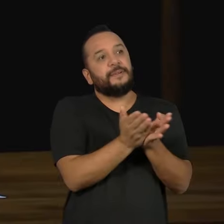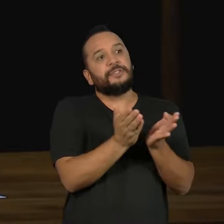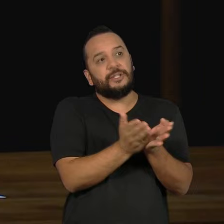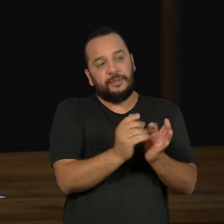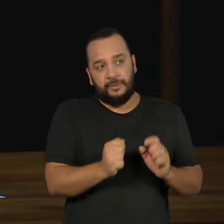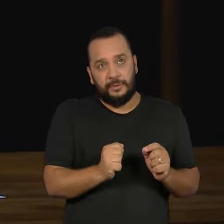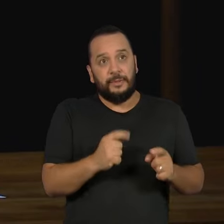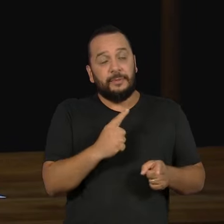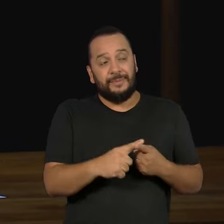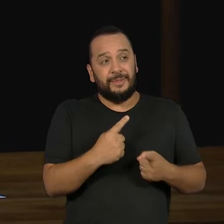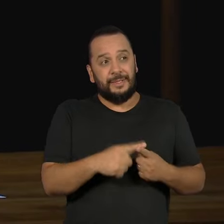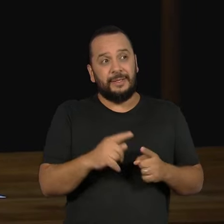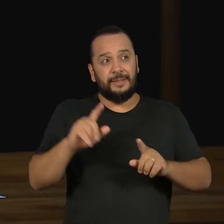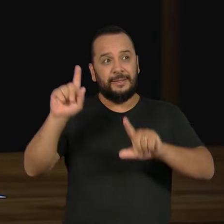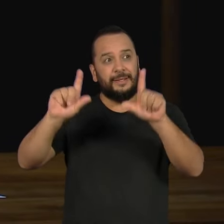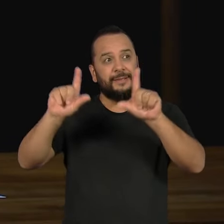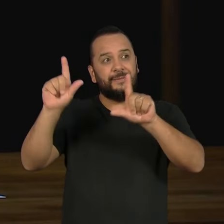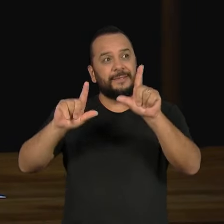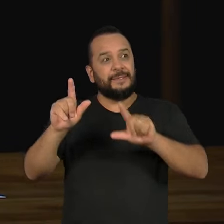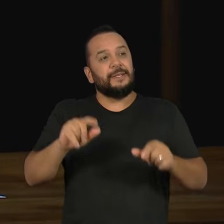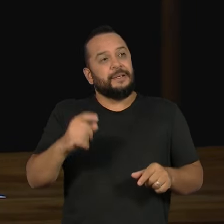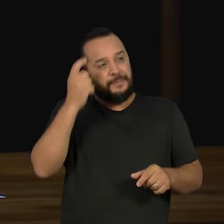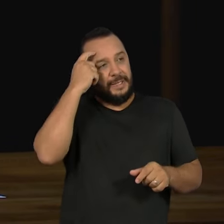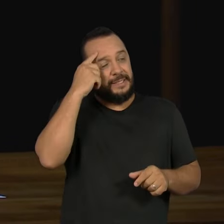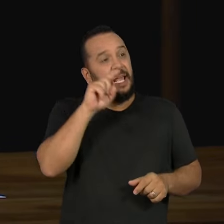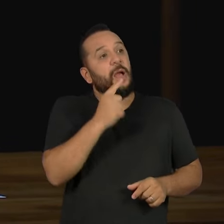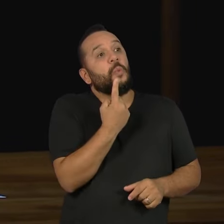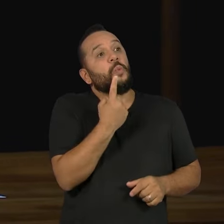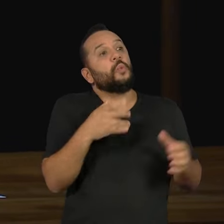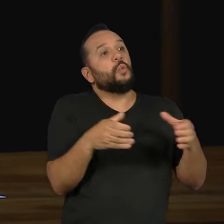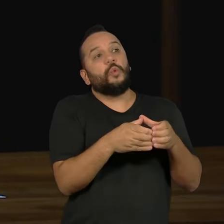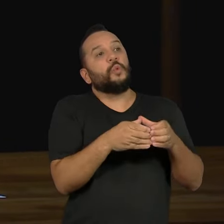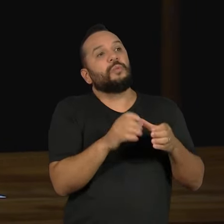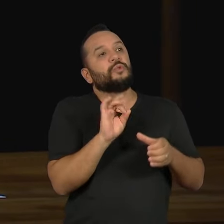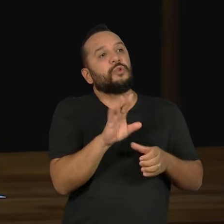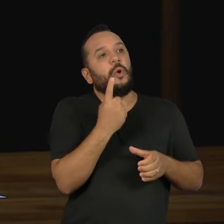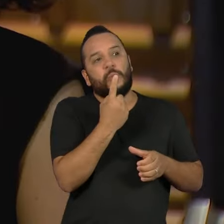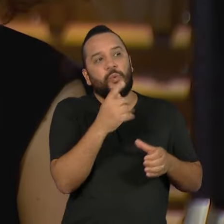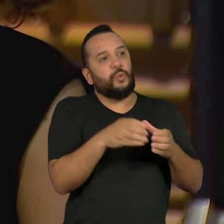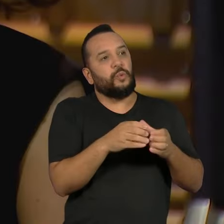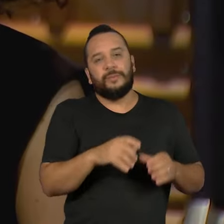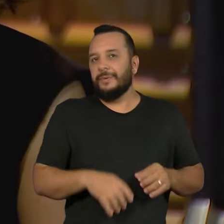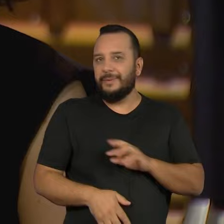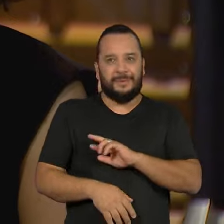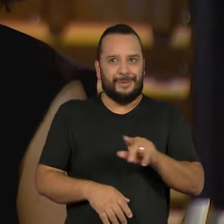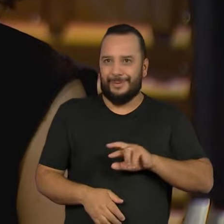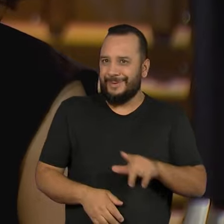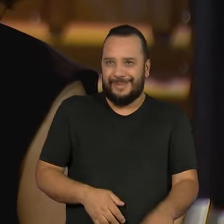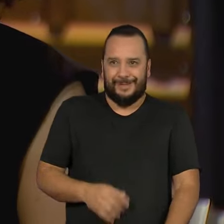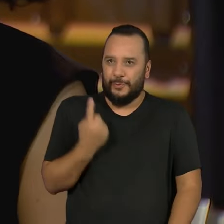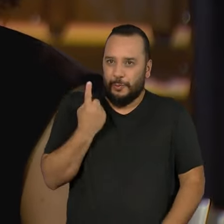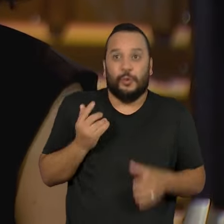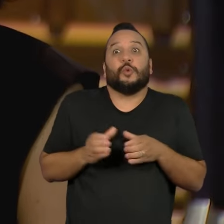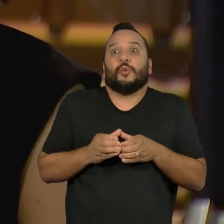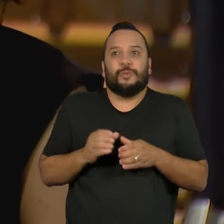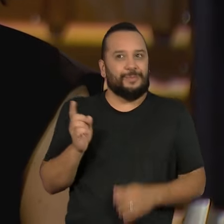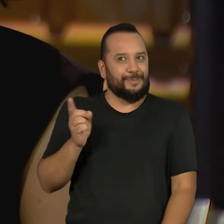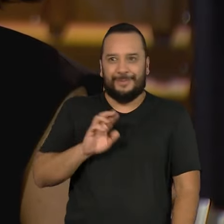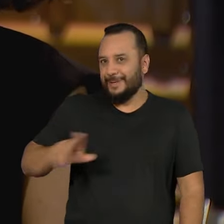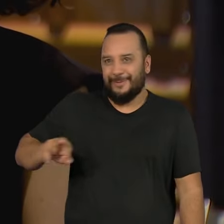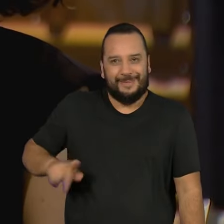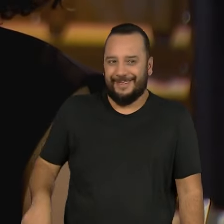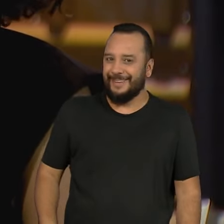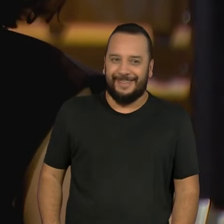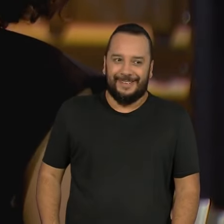que a mídia trata como se fosse um bloco só né não é não é Definitivamente não